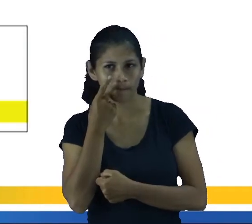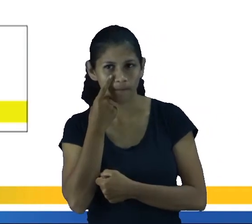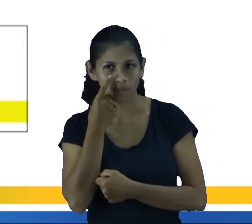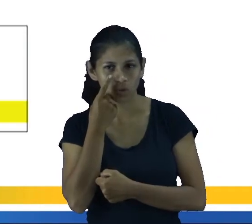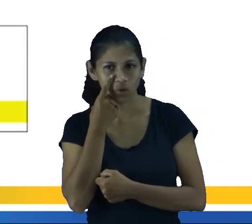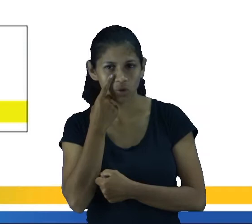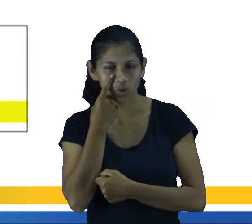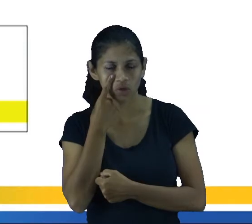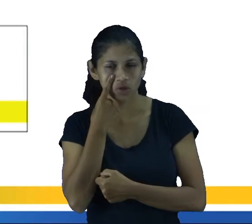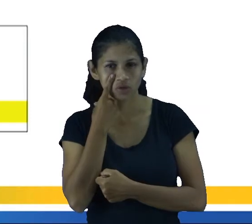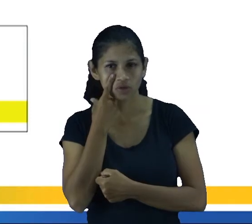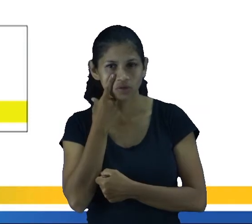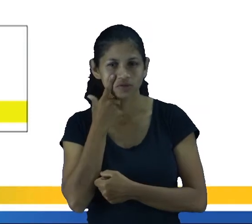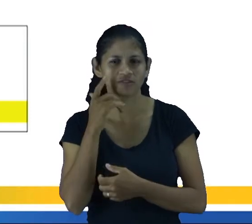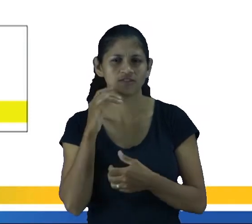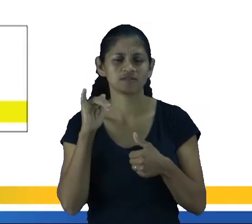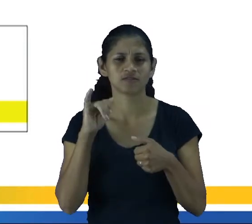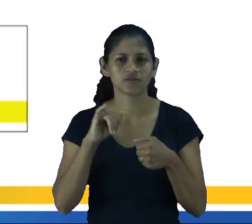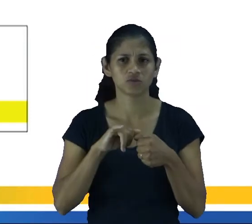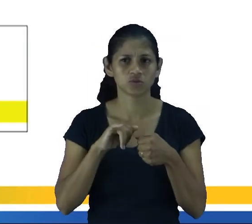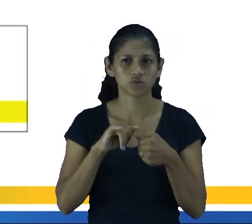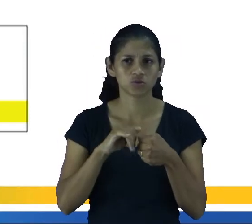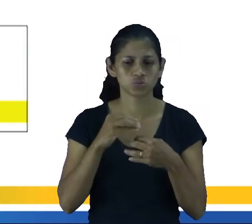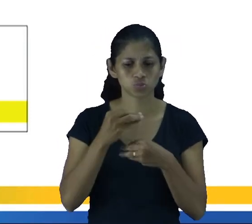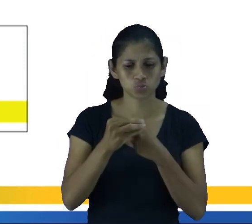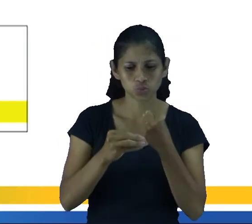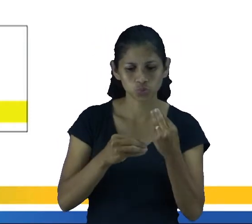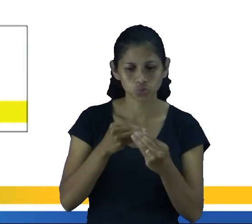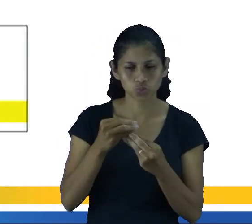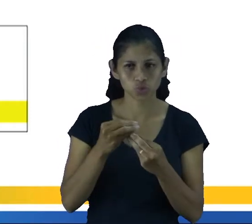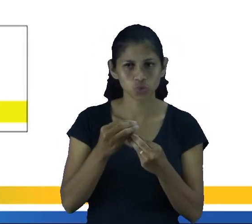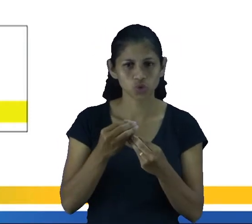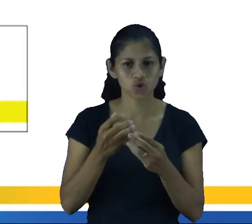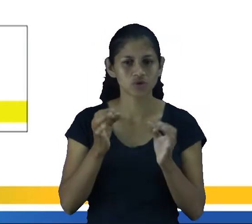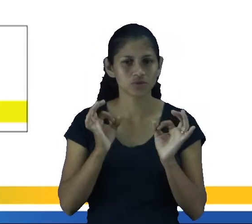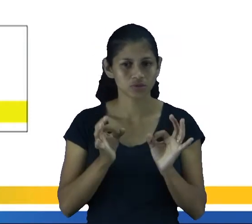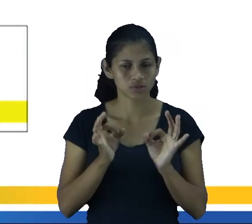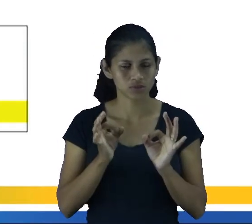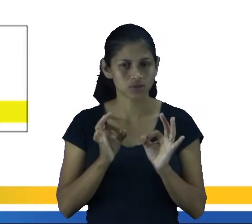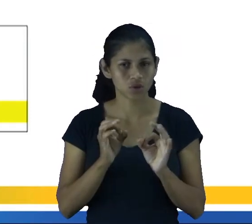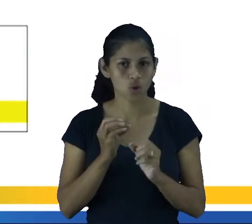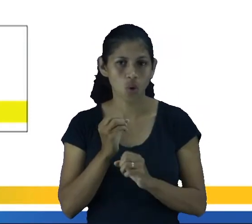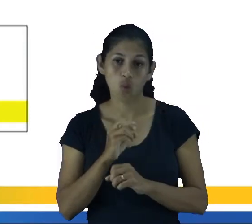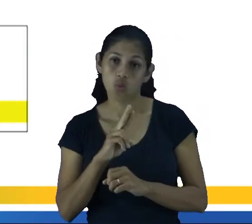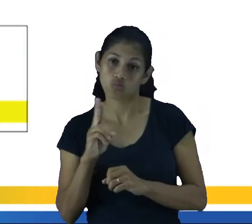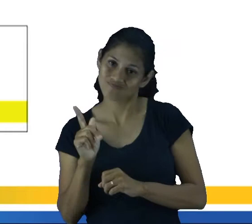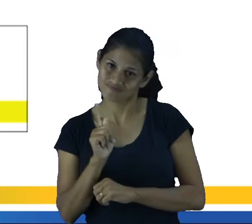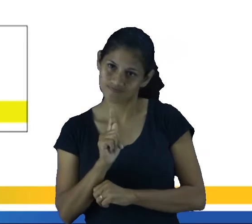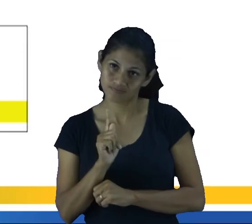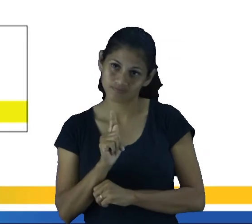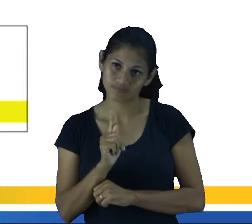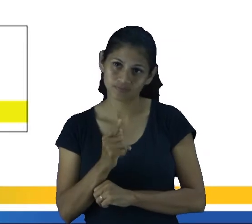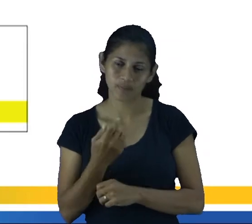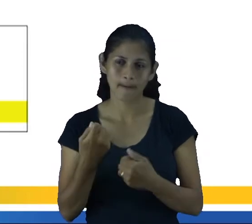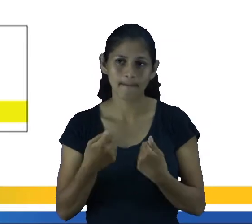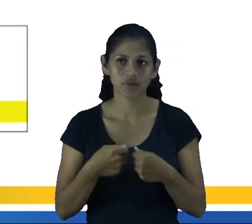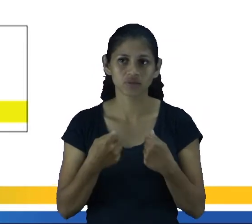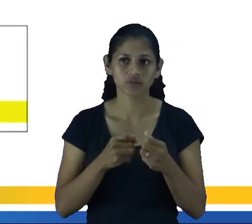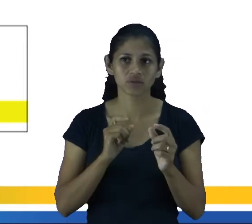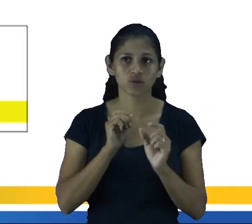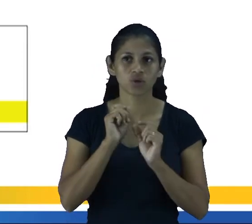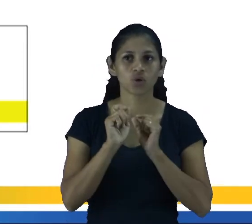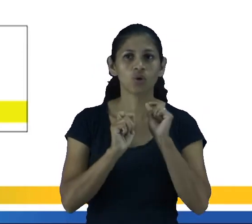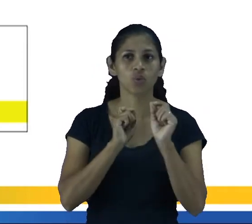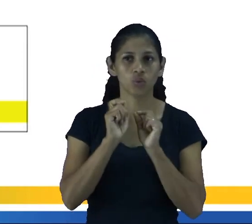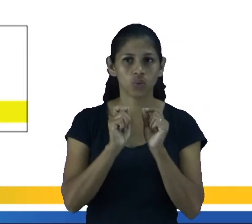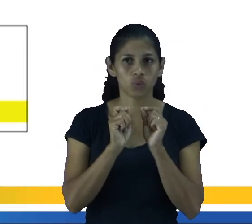vai ocorrer ou não, né? A gente precisa o quê? Ver ali se o elemento livre, né, que é a substância simples, que vai reagir ali